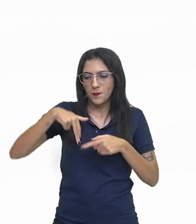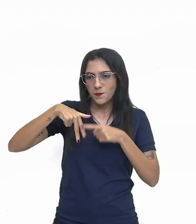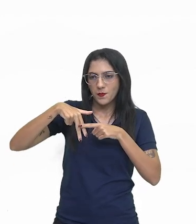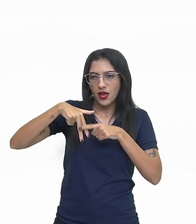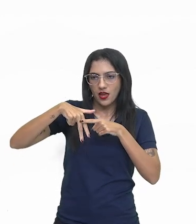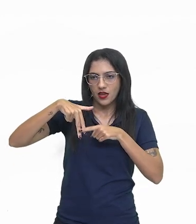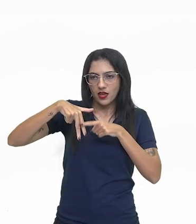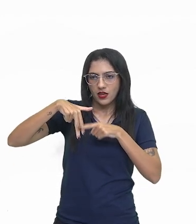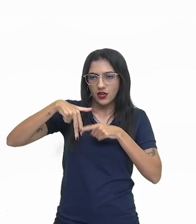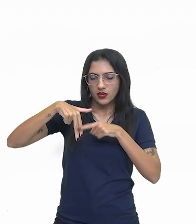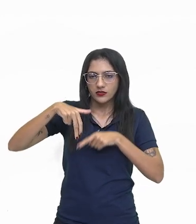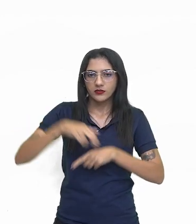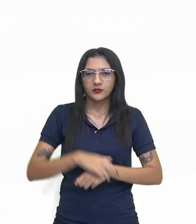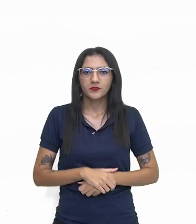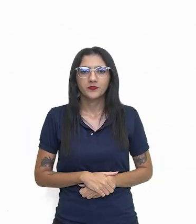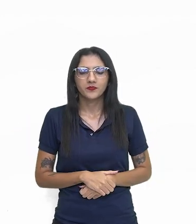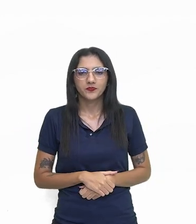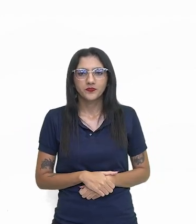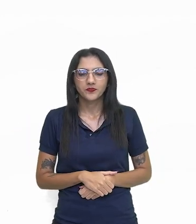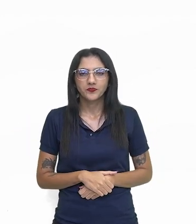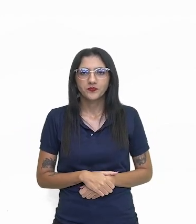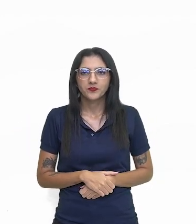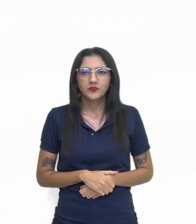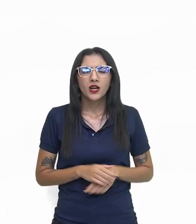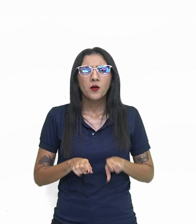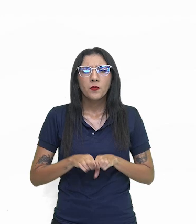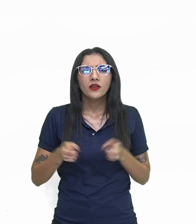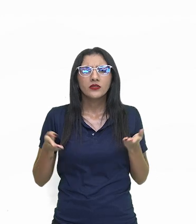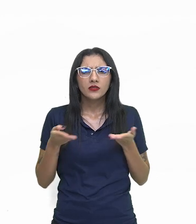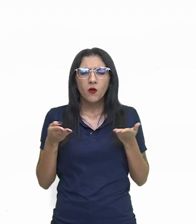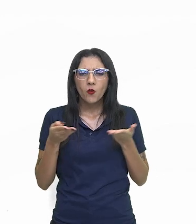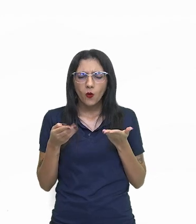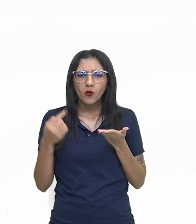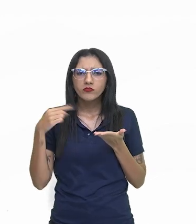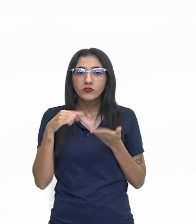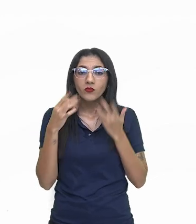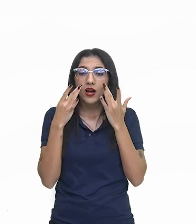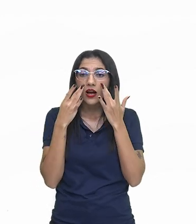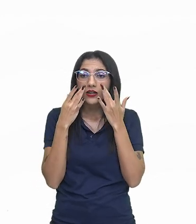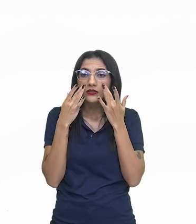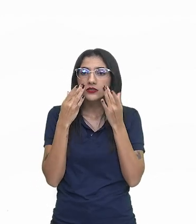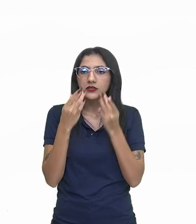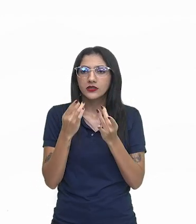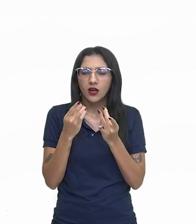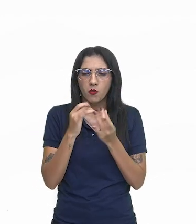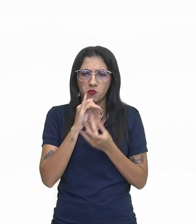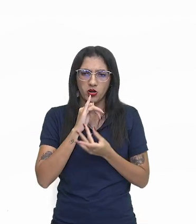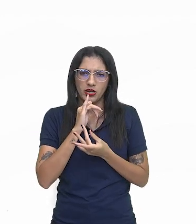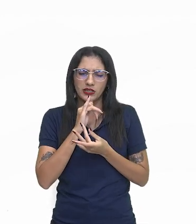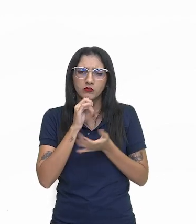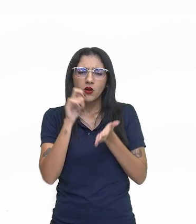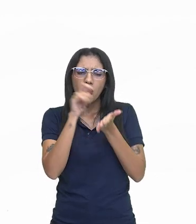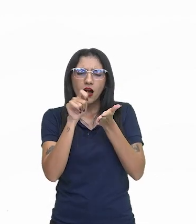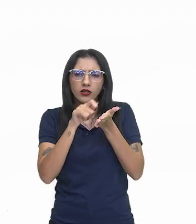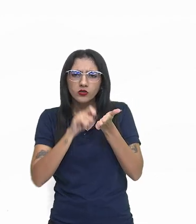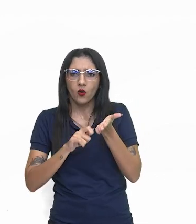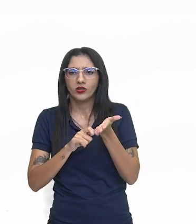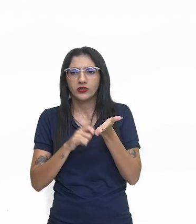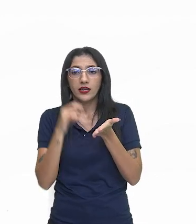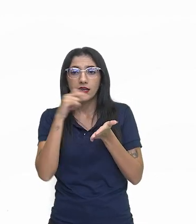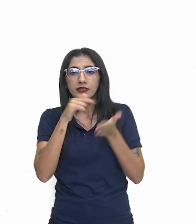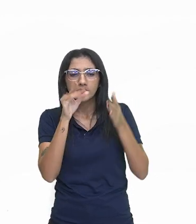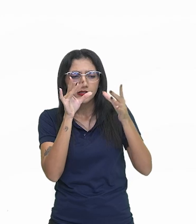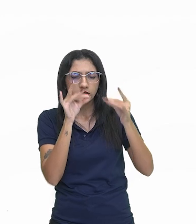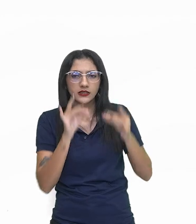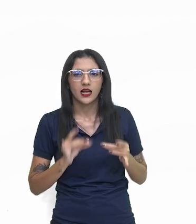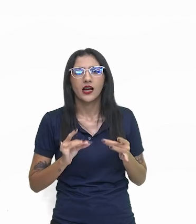aí da cartela, e eu vou pedir para vocês, se tiverem com caderno, né, anotem direitinho aí essa